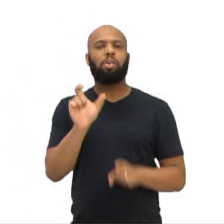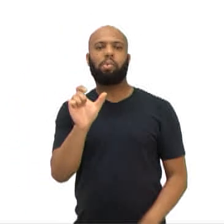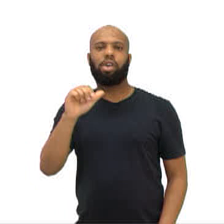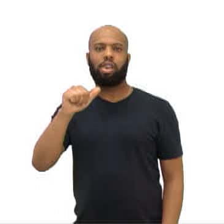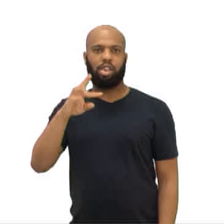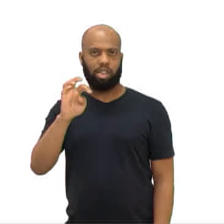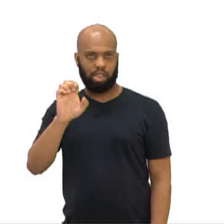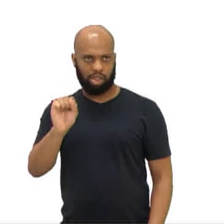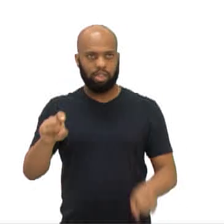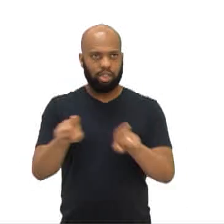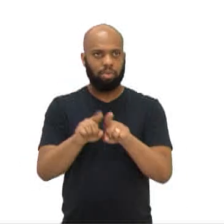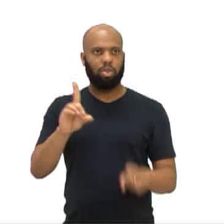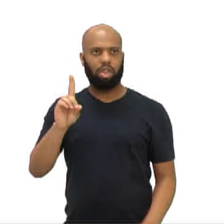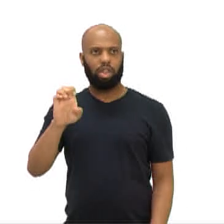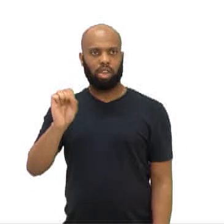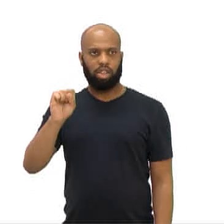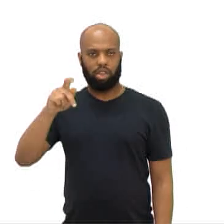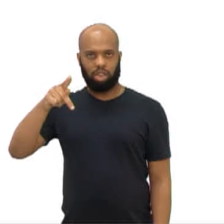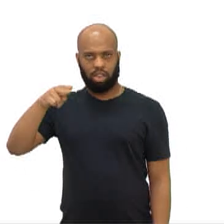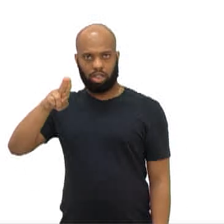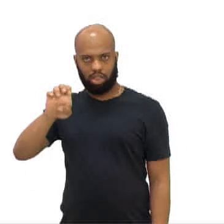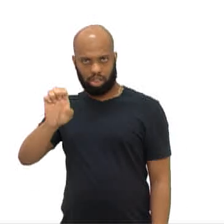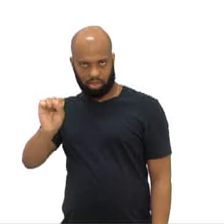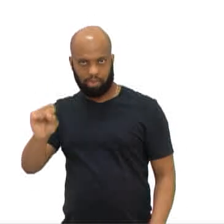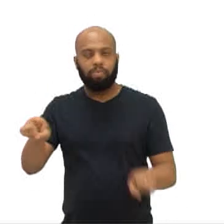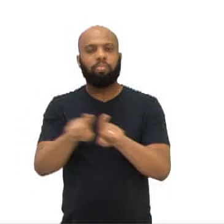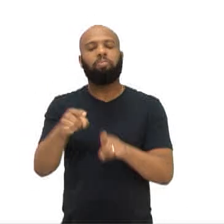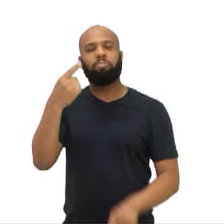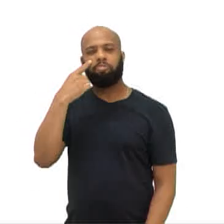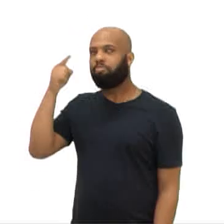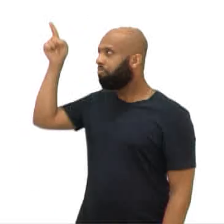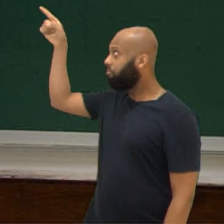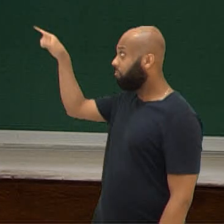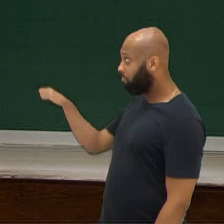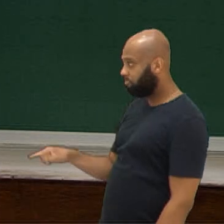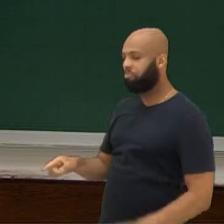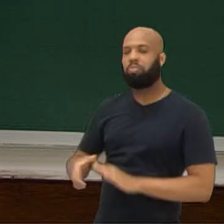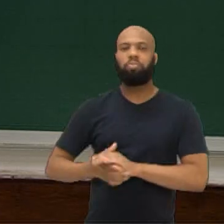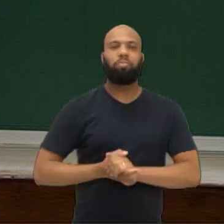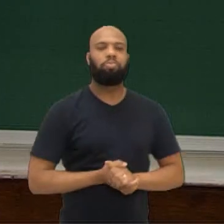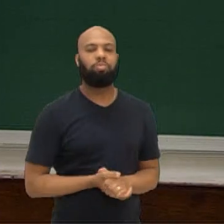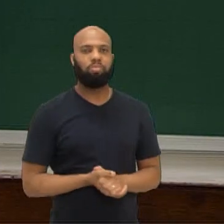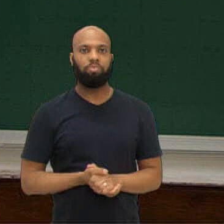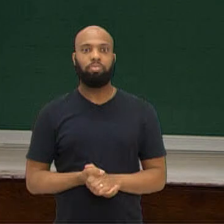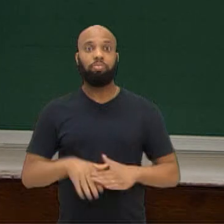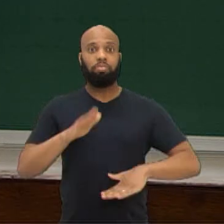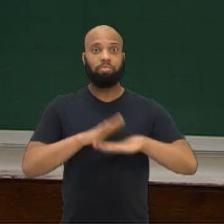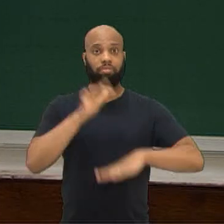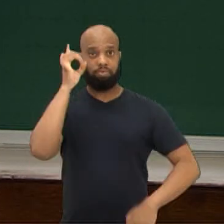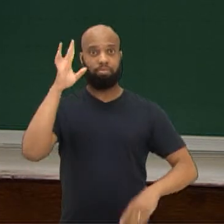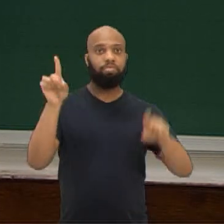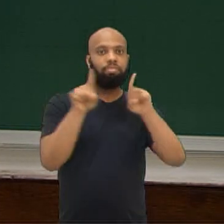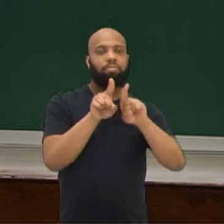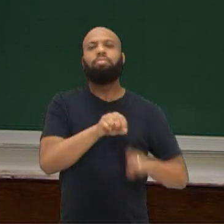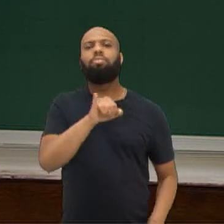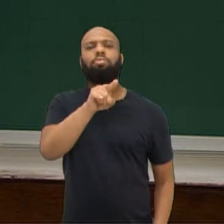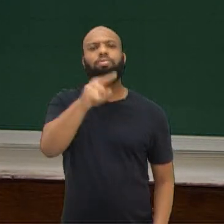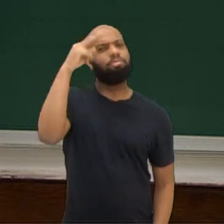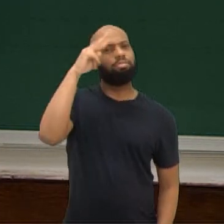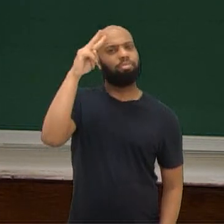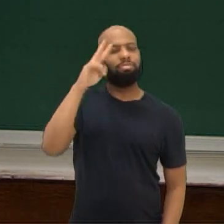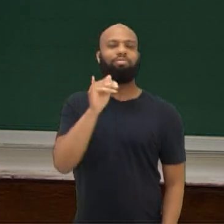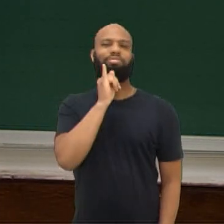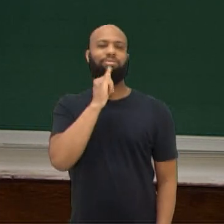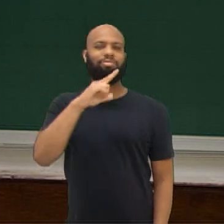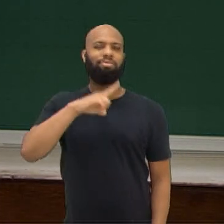palavra depois. Muito antes, muito depois. Olha uma dica para vocês, para não esquecer, para facilitar também. Se vocês lembrarem